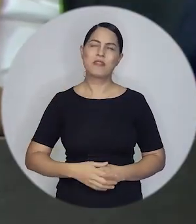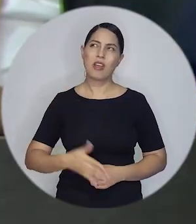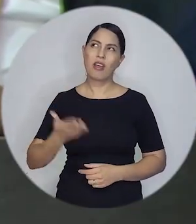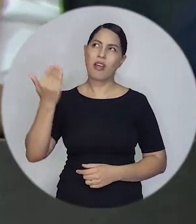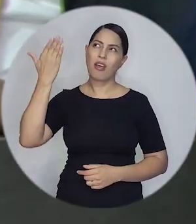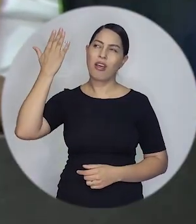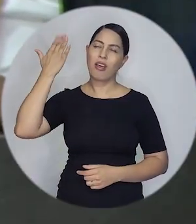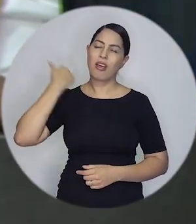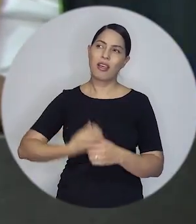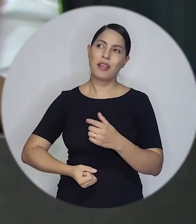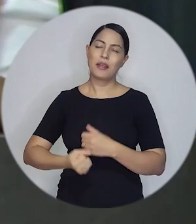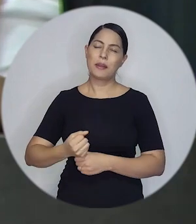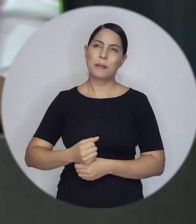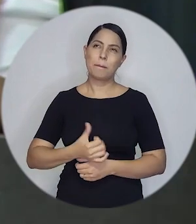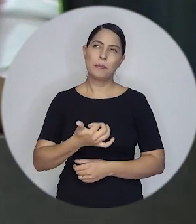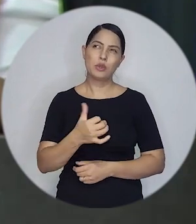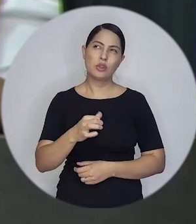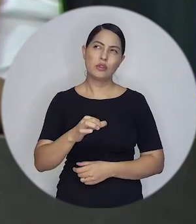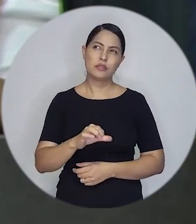de